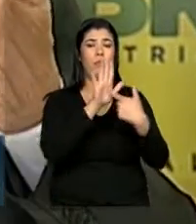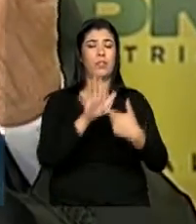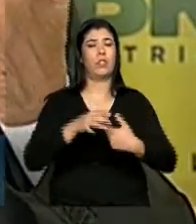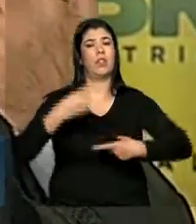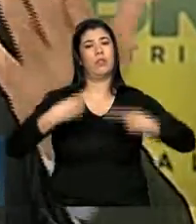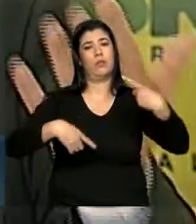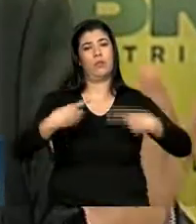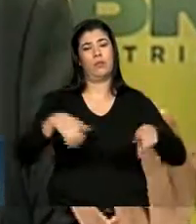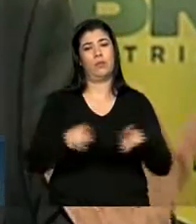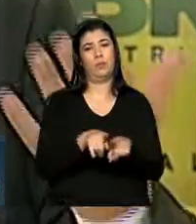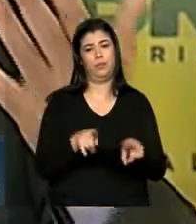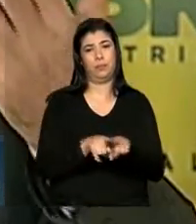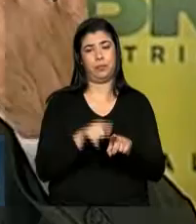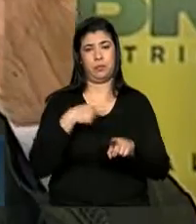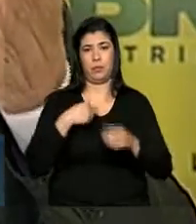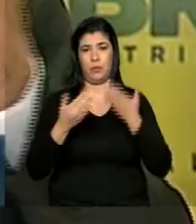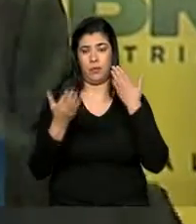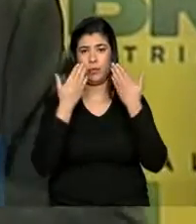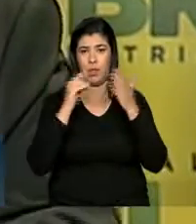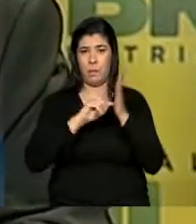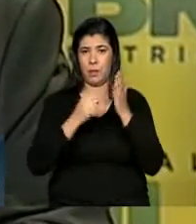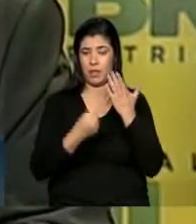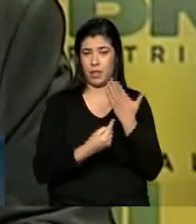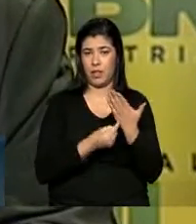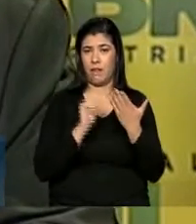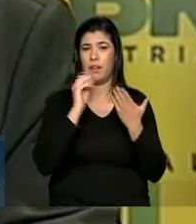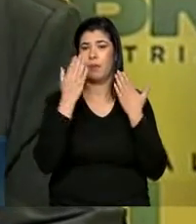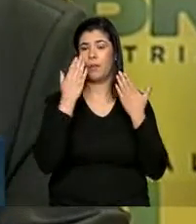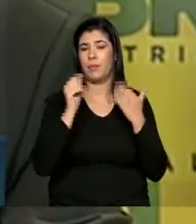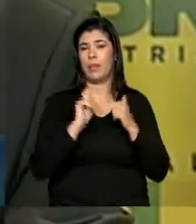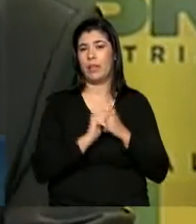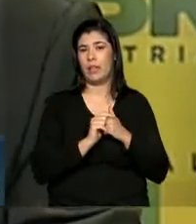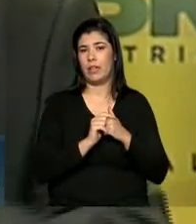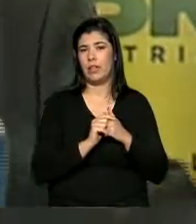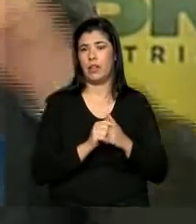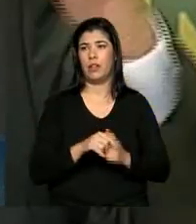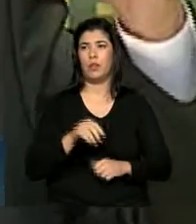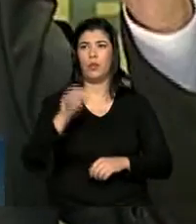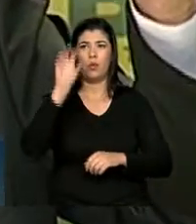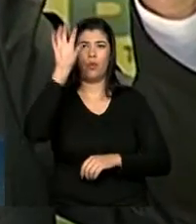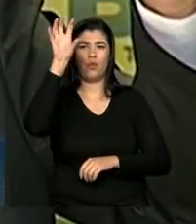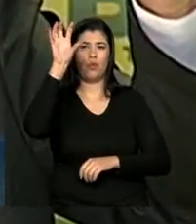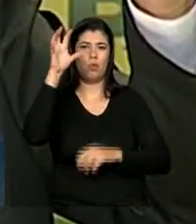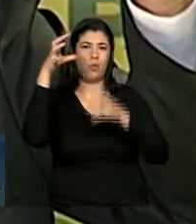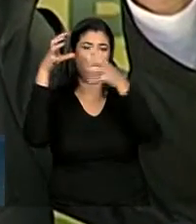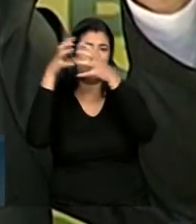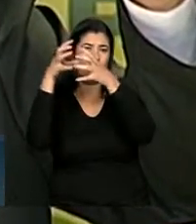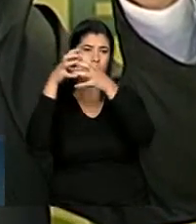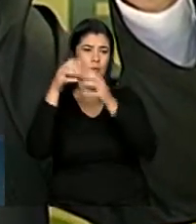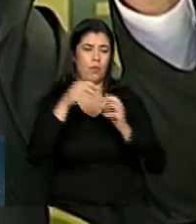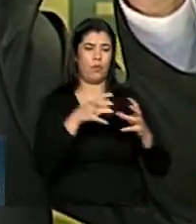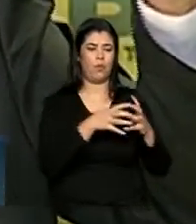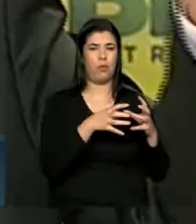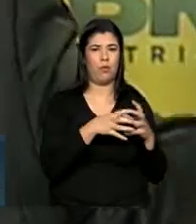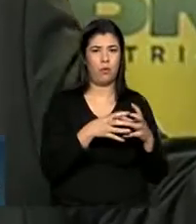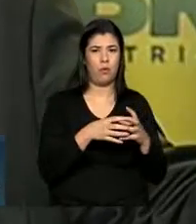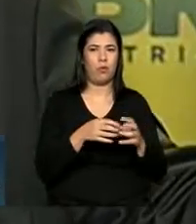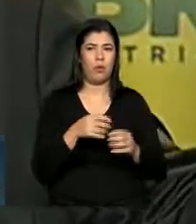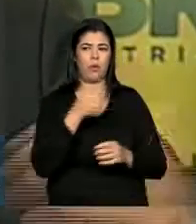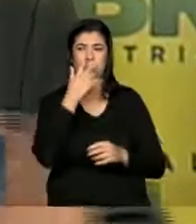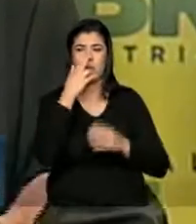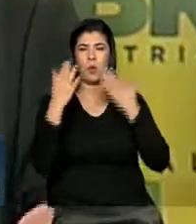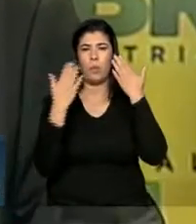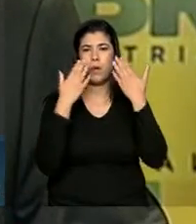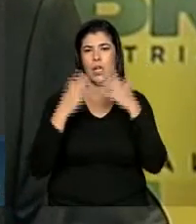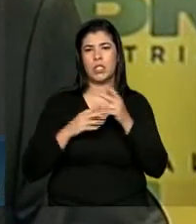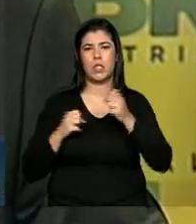minha metáfora lá de você misturar a quarta divisão com a primeira divisão, misturar um lutador de tal peso com de outro